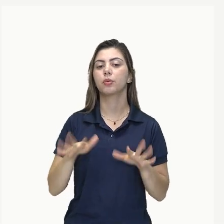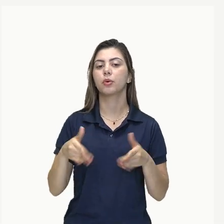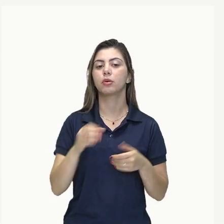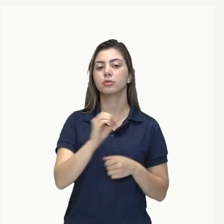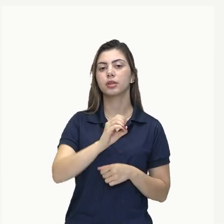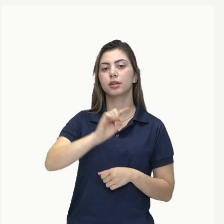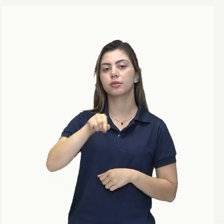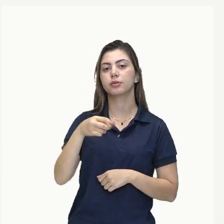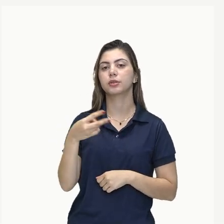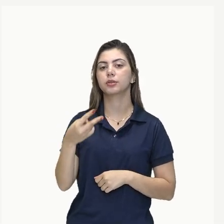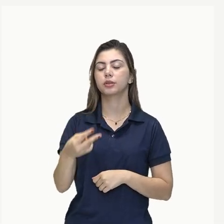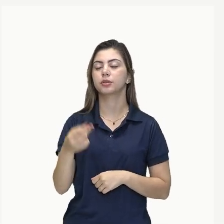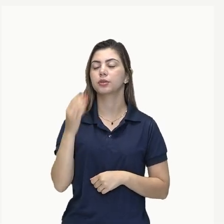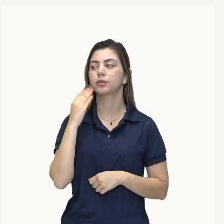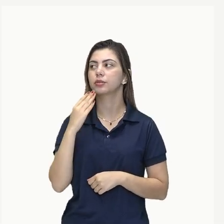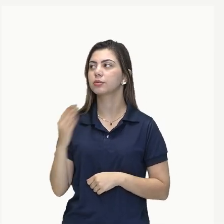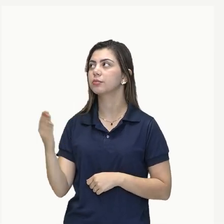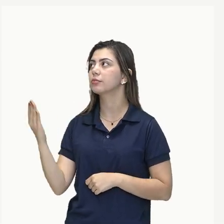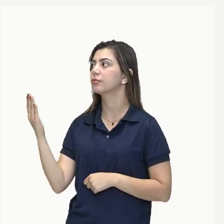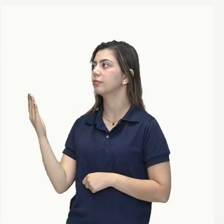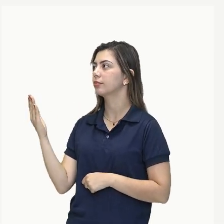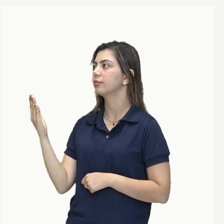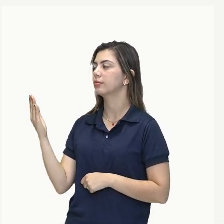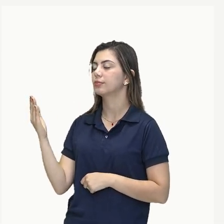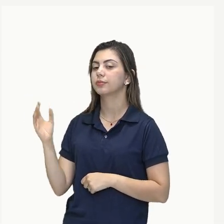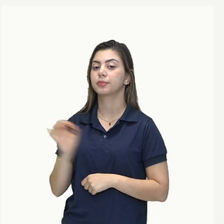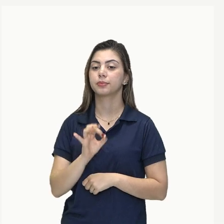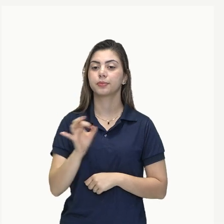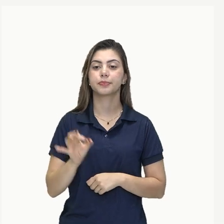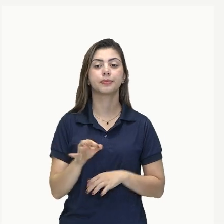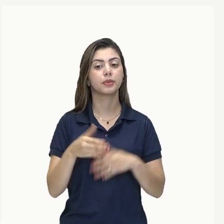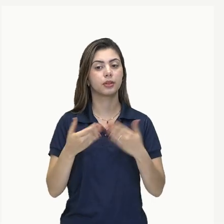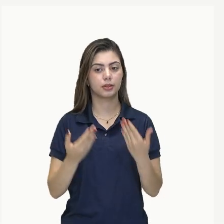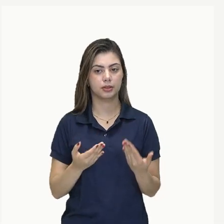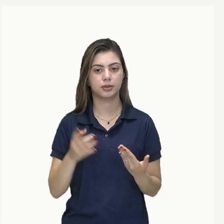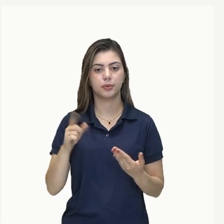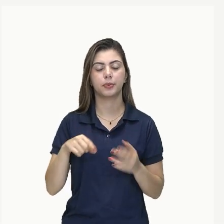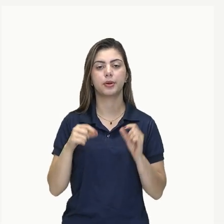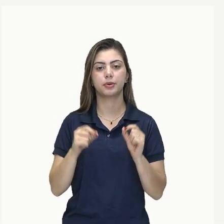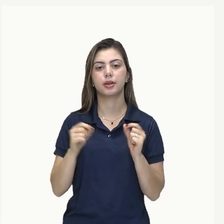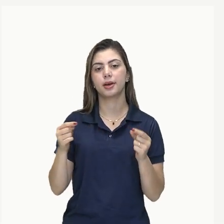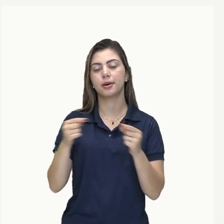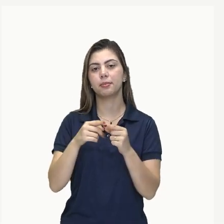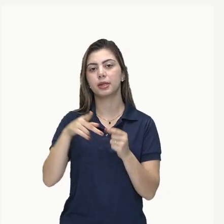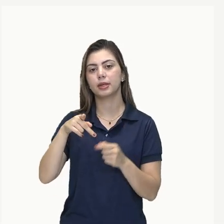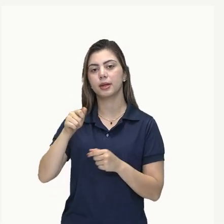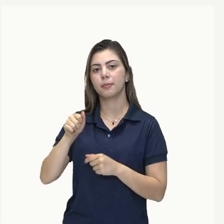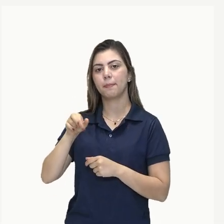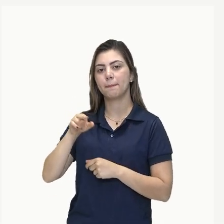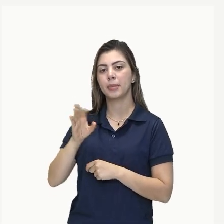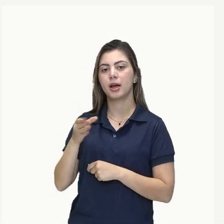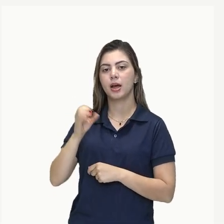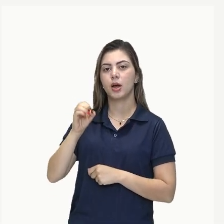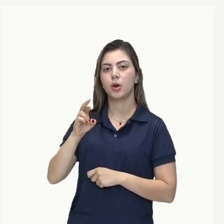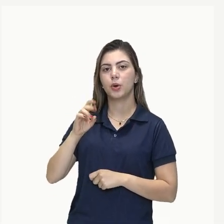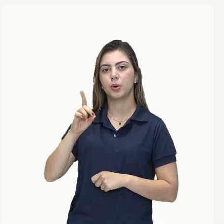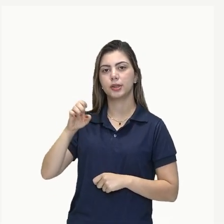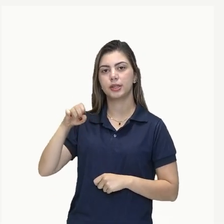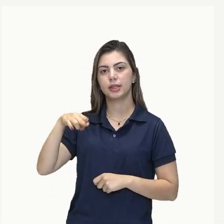vai ser 2, tá? Então esse é o par ordenado para o ponto